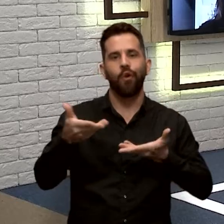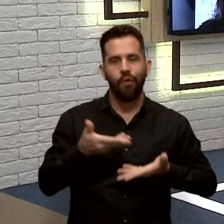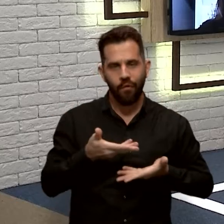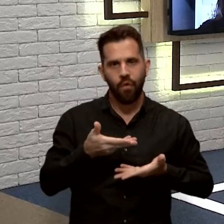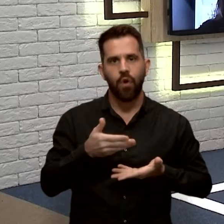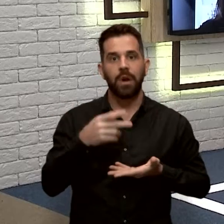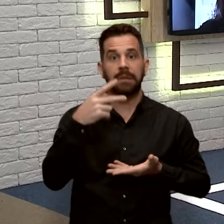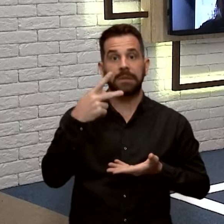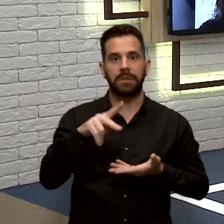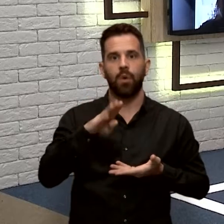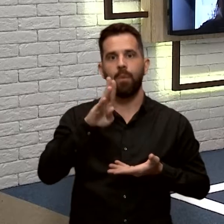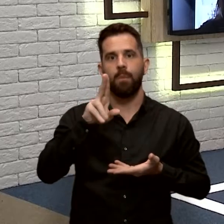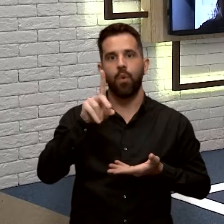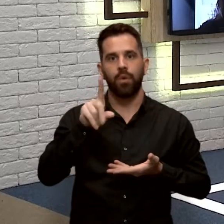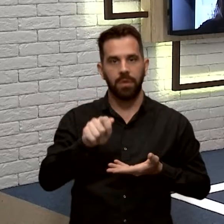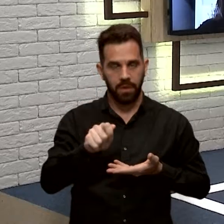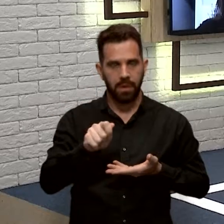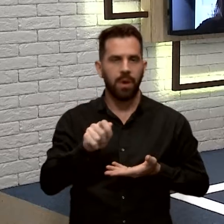Bom,